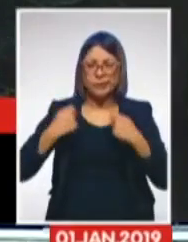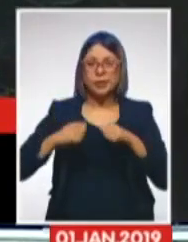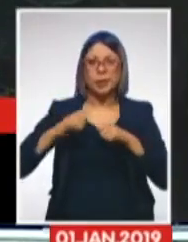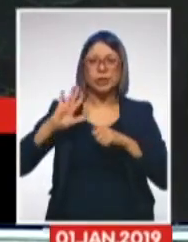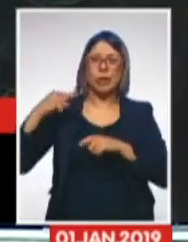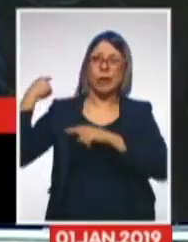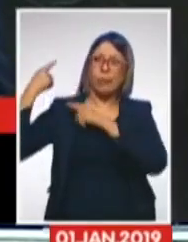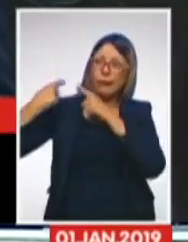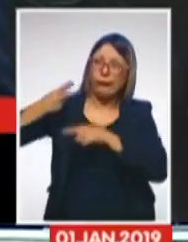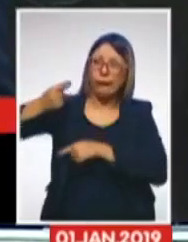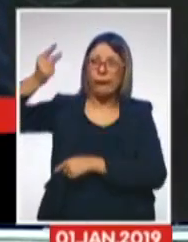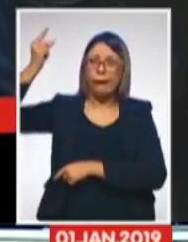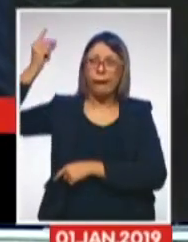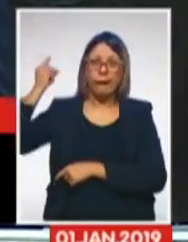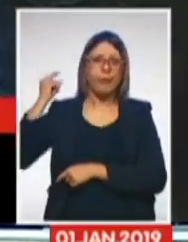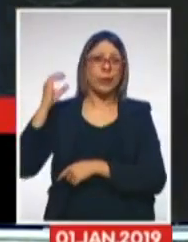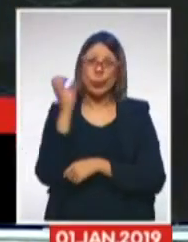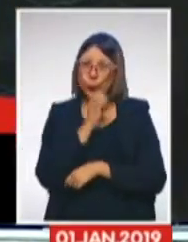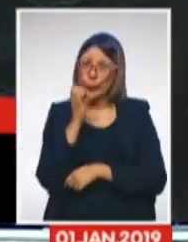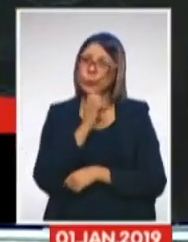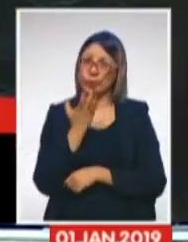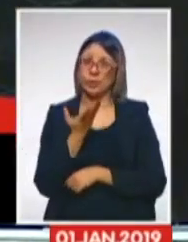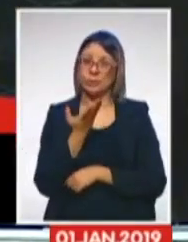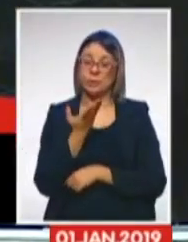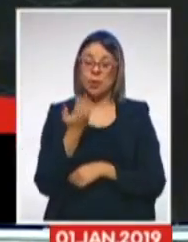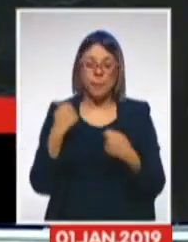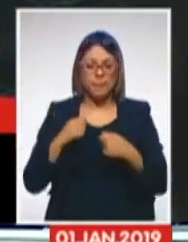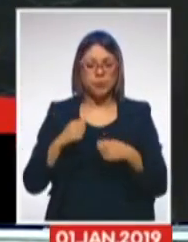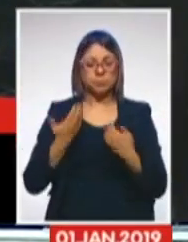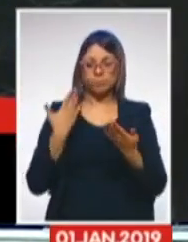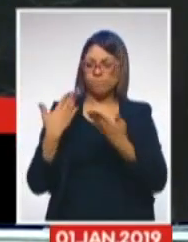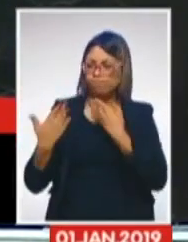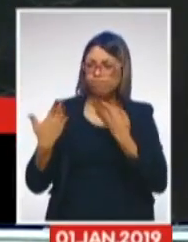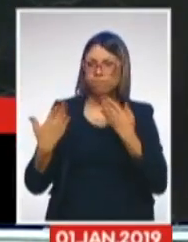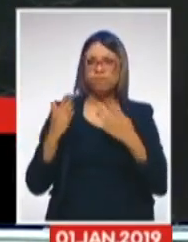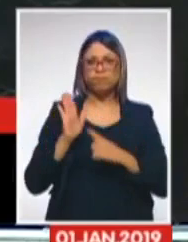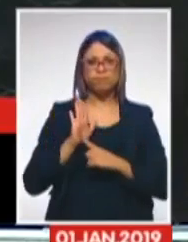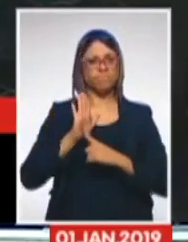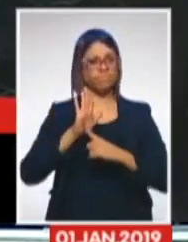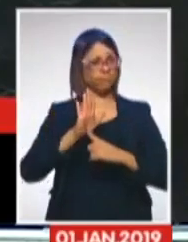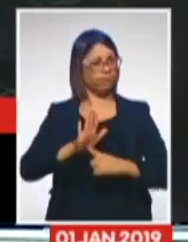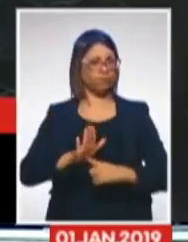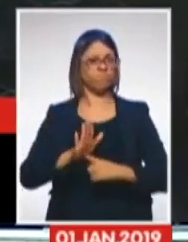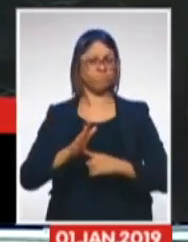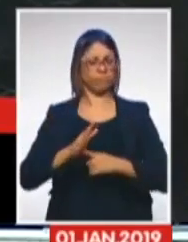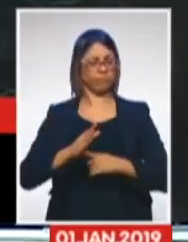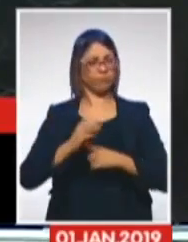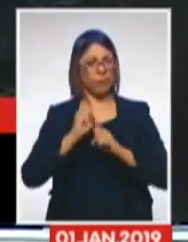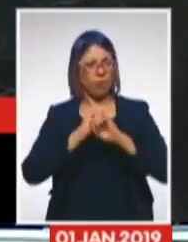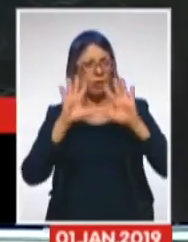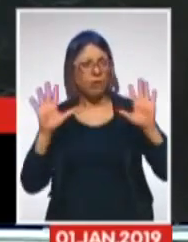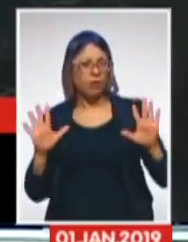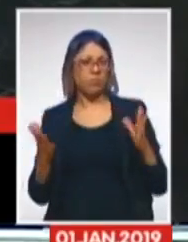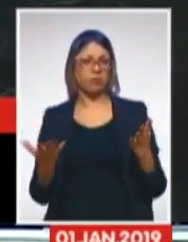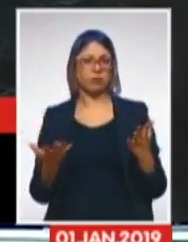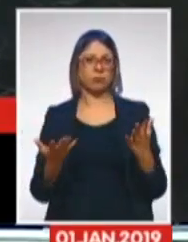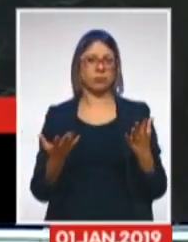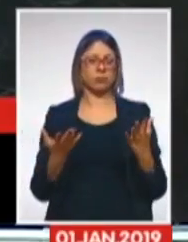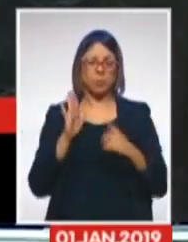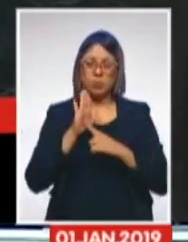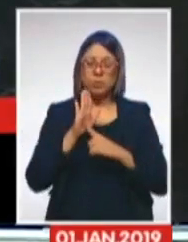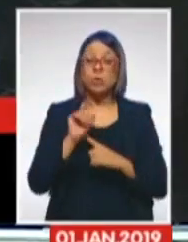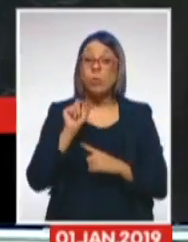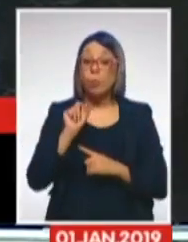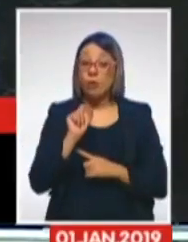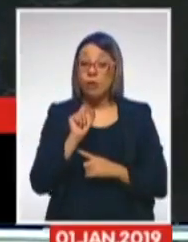urgentes. Dialogar com transparência, a fim de distinguir o que é importante daquilo que